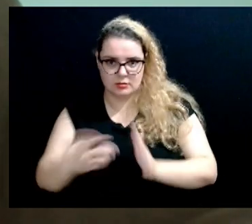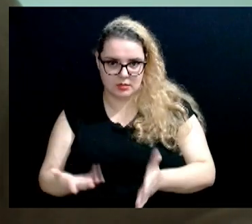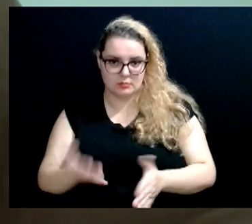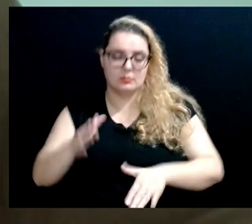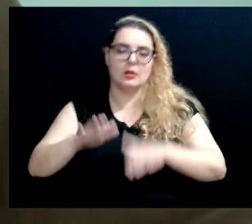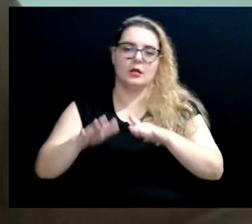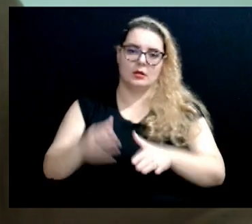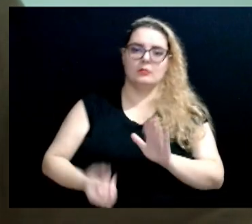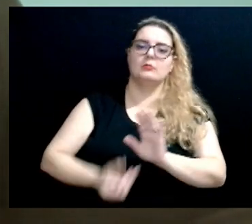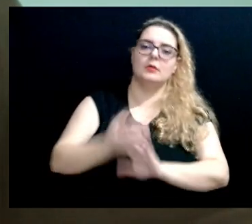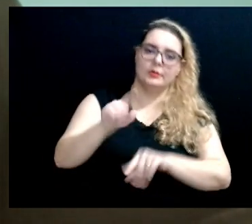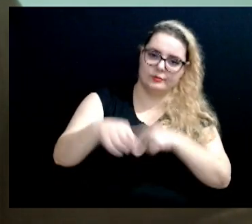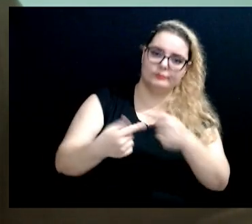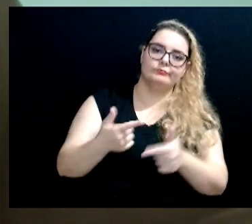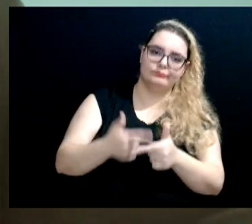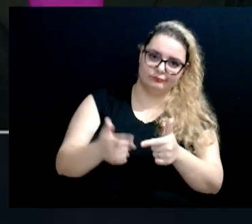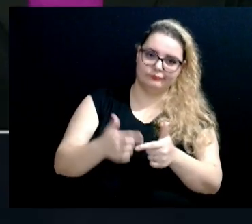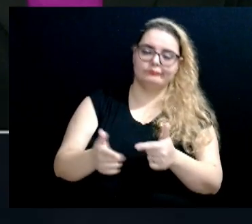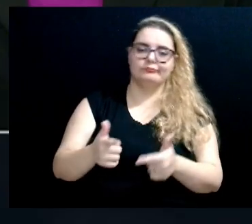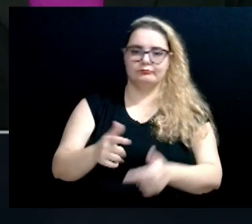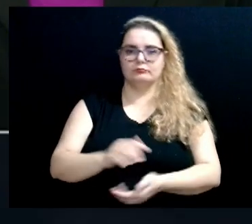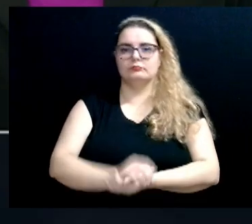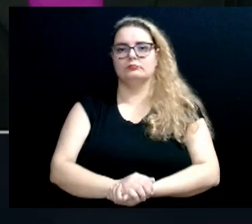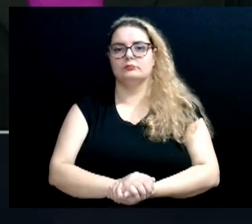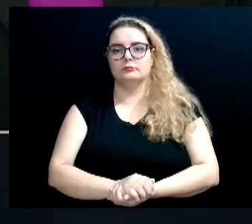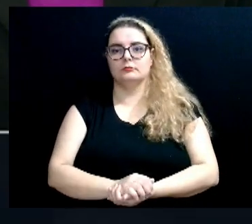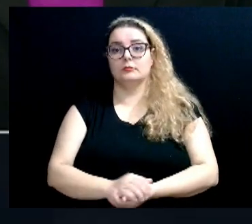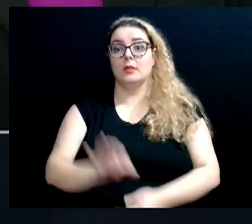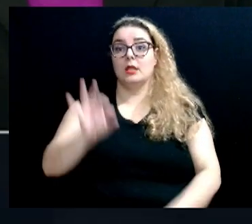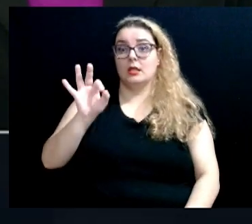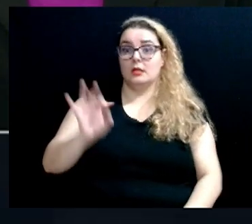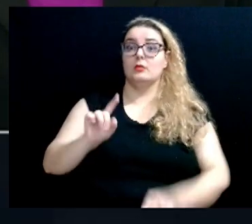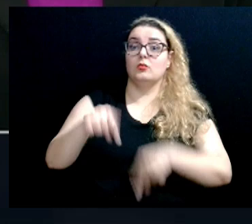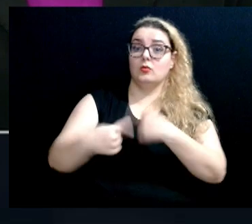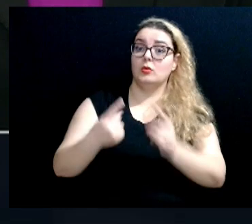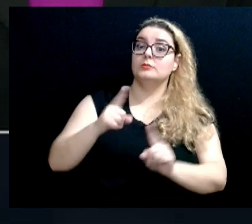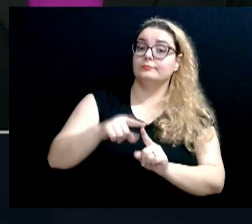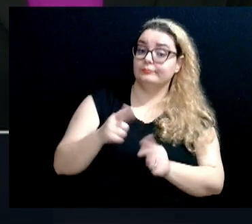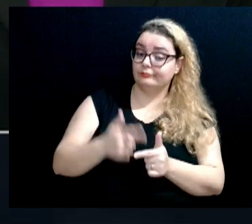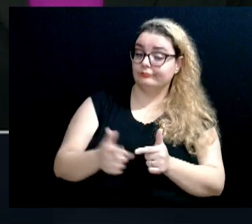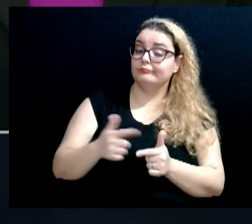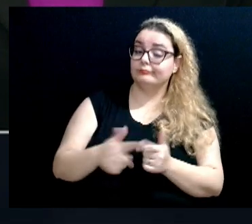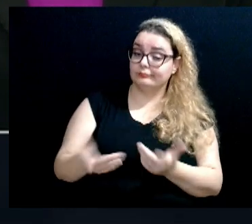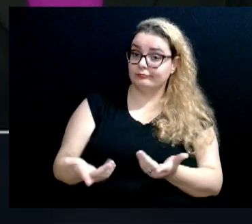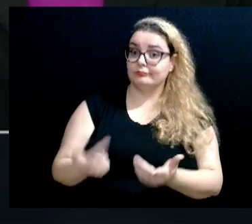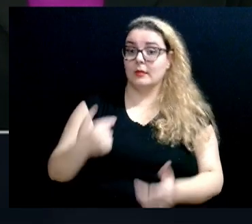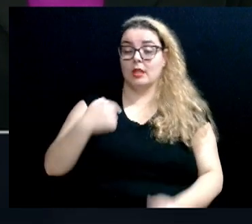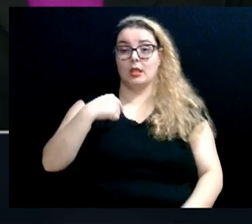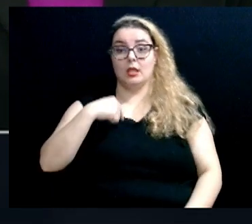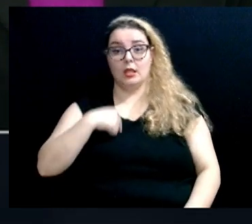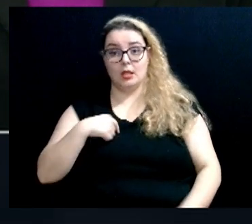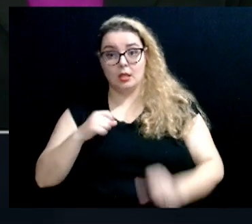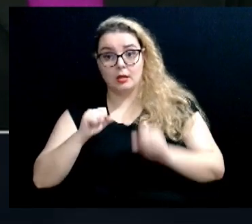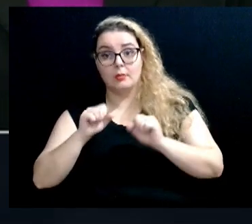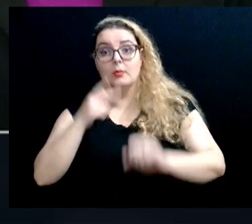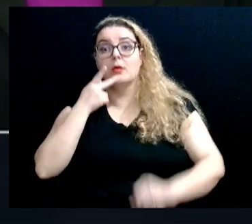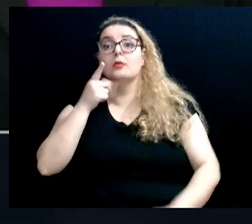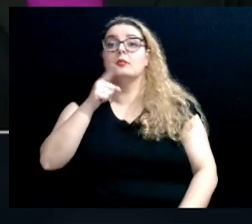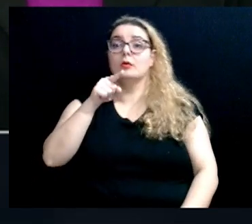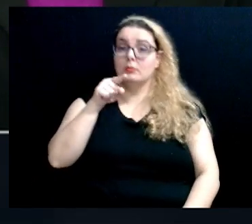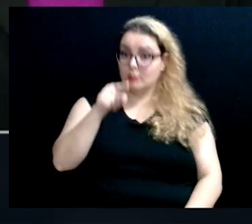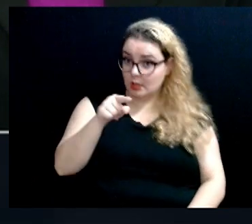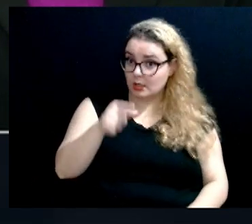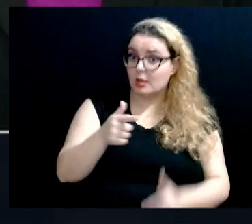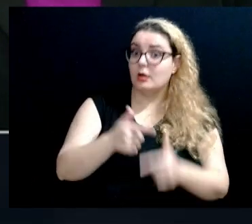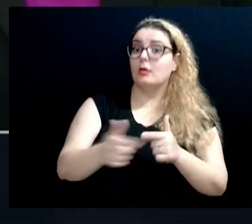tipo de problema. Exatamente, um outro tipo de problema, e eu posso falar para você que é um problema mesmo,